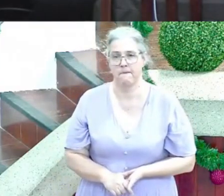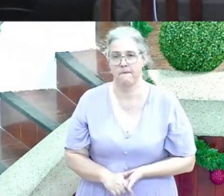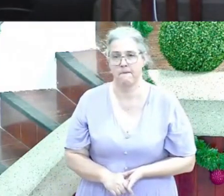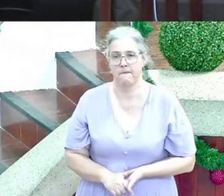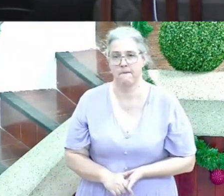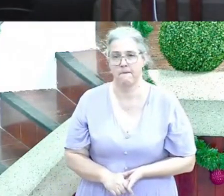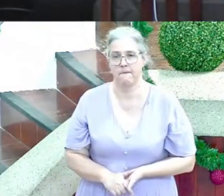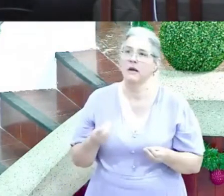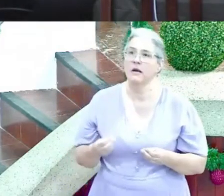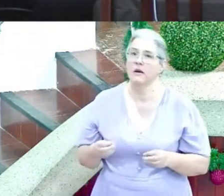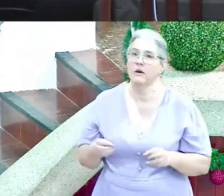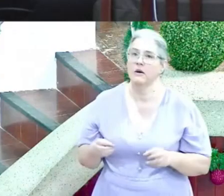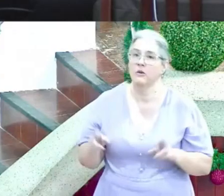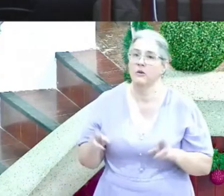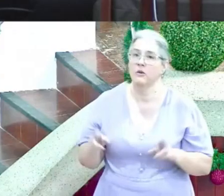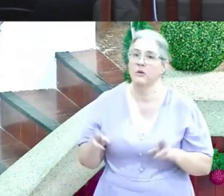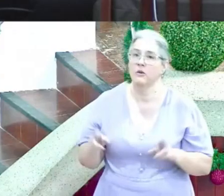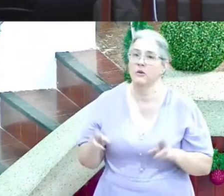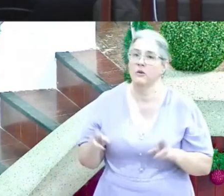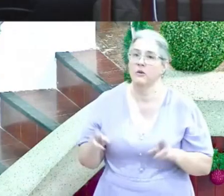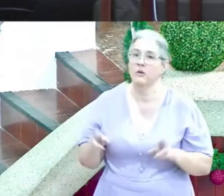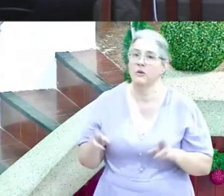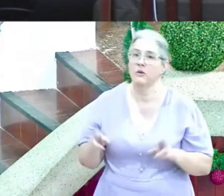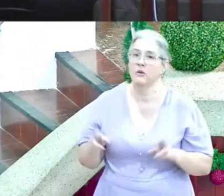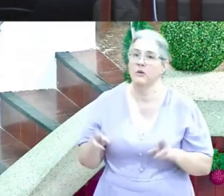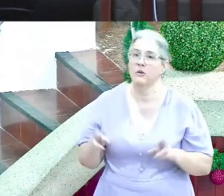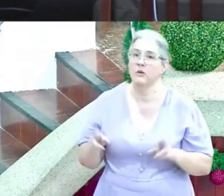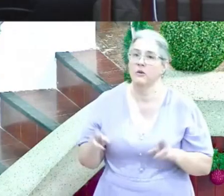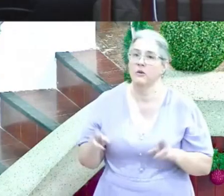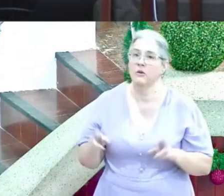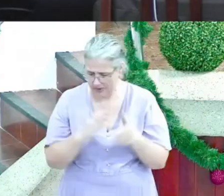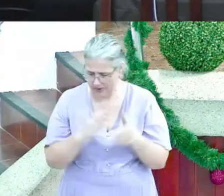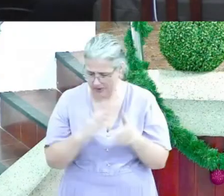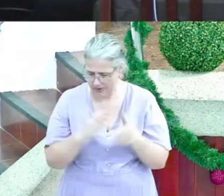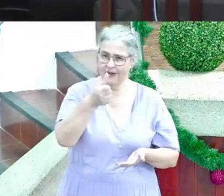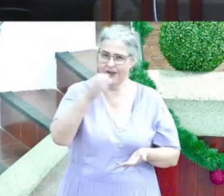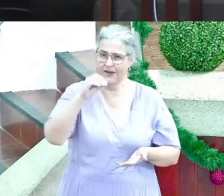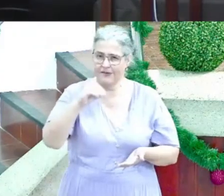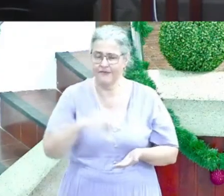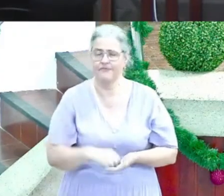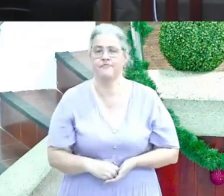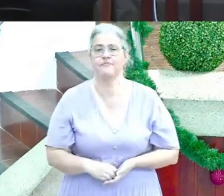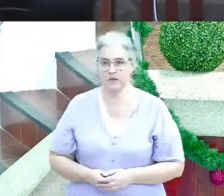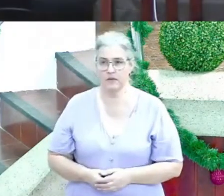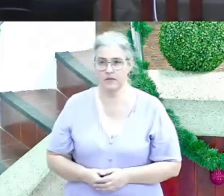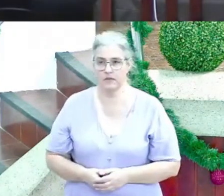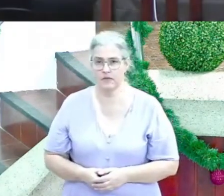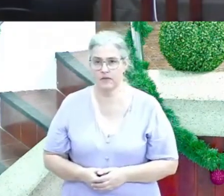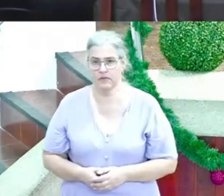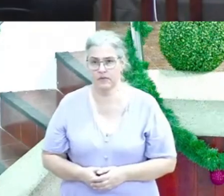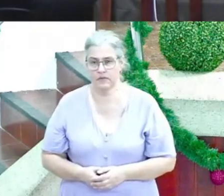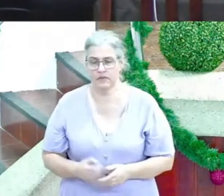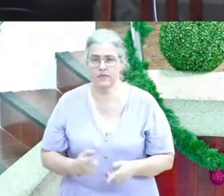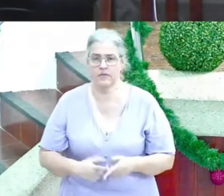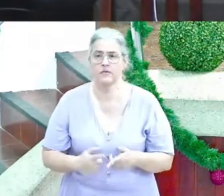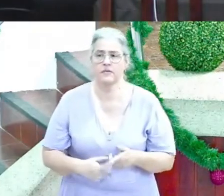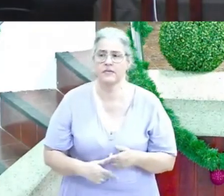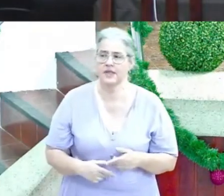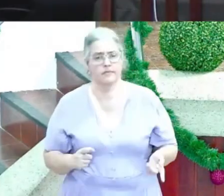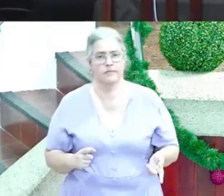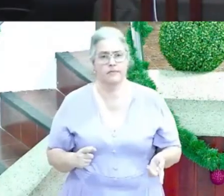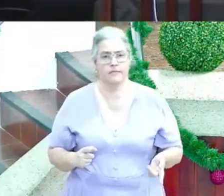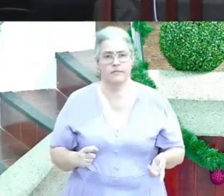do capítulo 7 de Isaías é que antecede Judá,